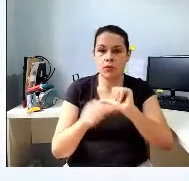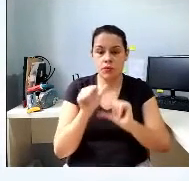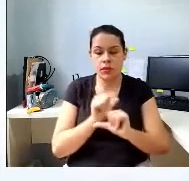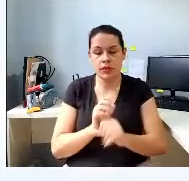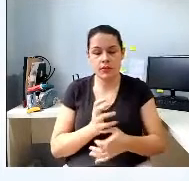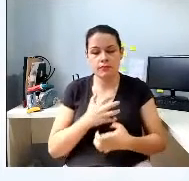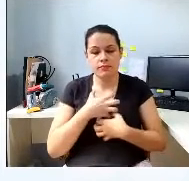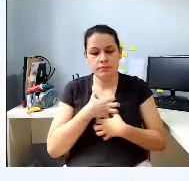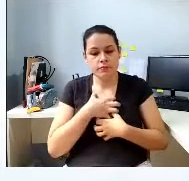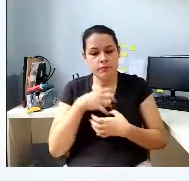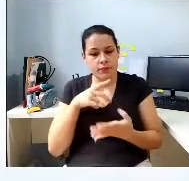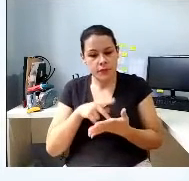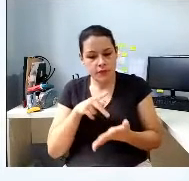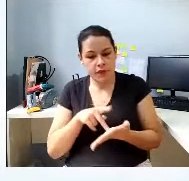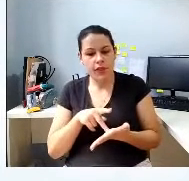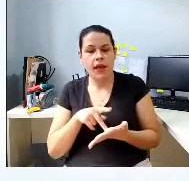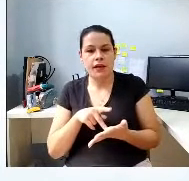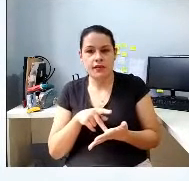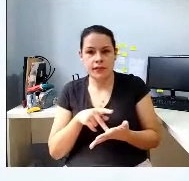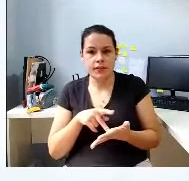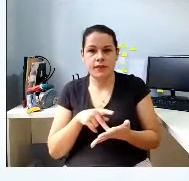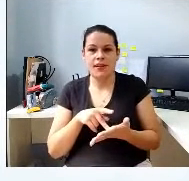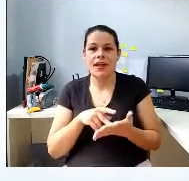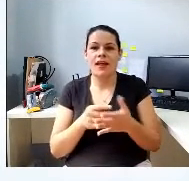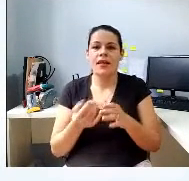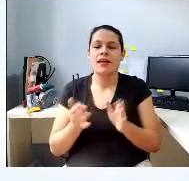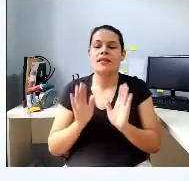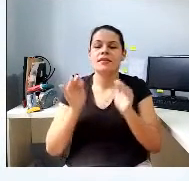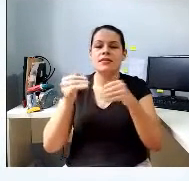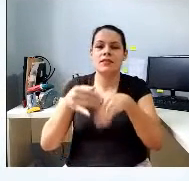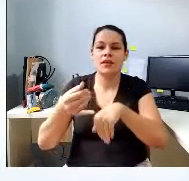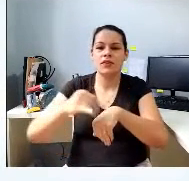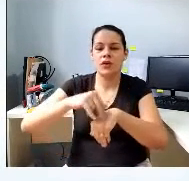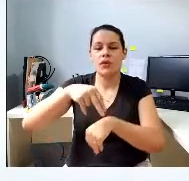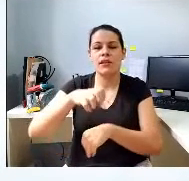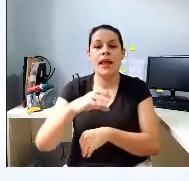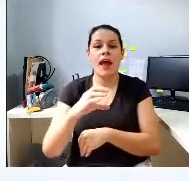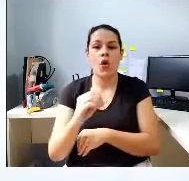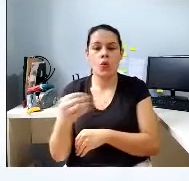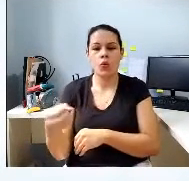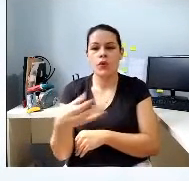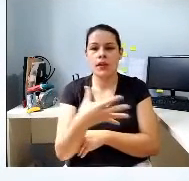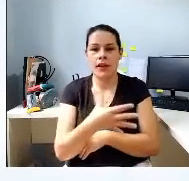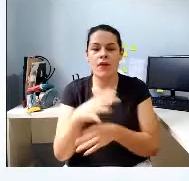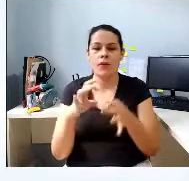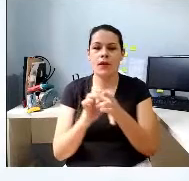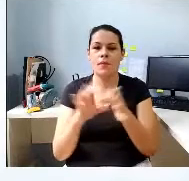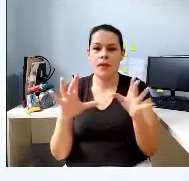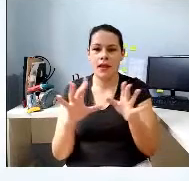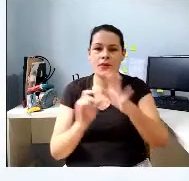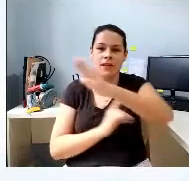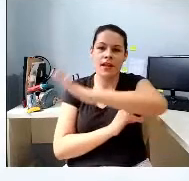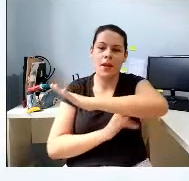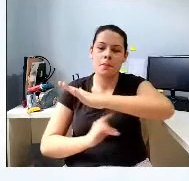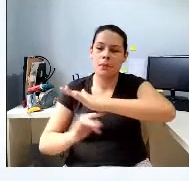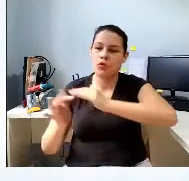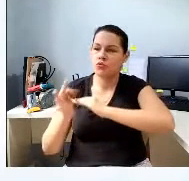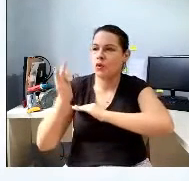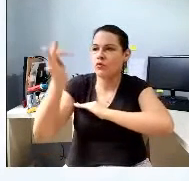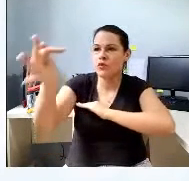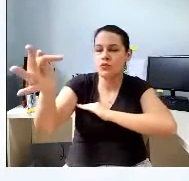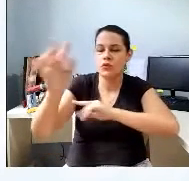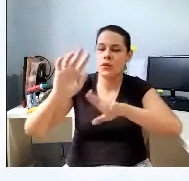substantivamente modificada para uma agenda neoliberal com Temer, com a ponte para o futuro, e bastante aprofundada